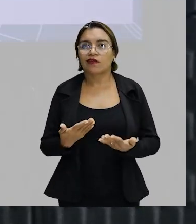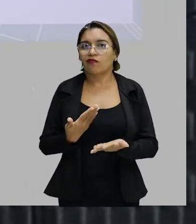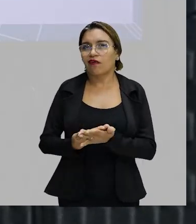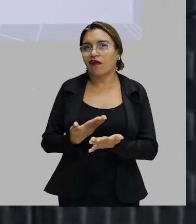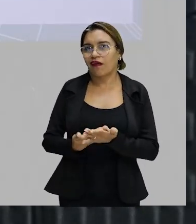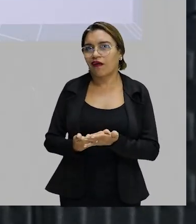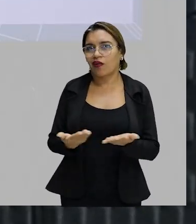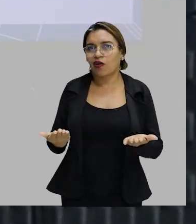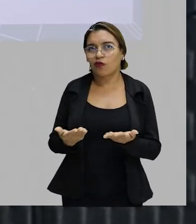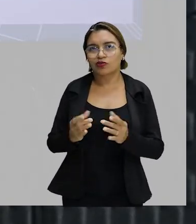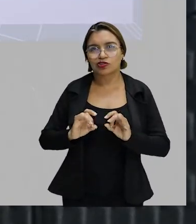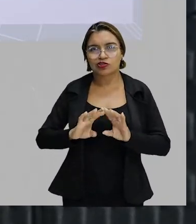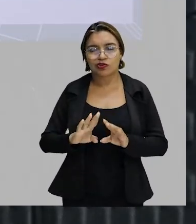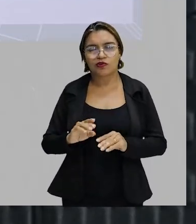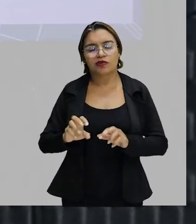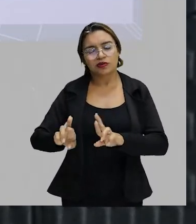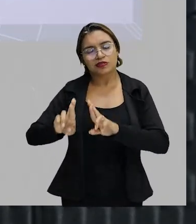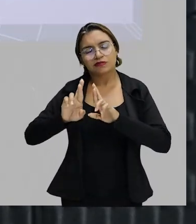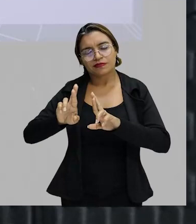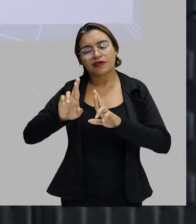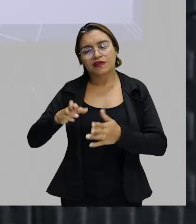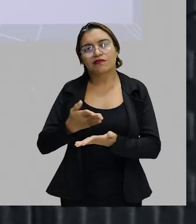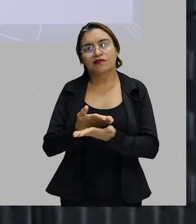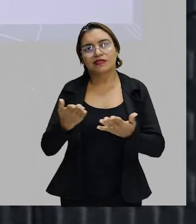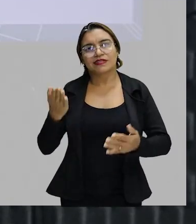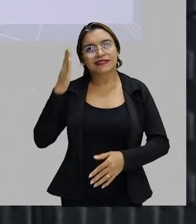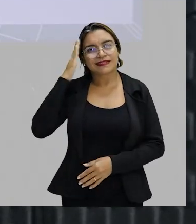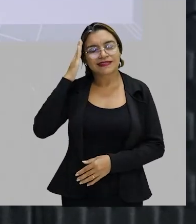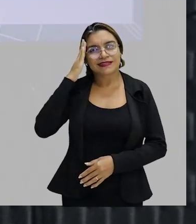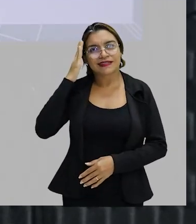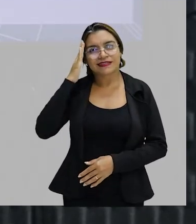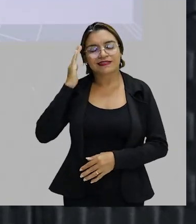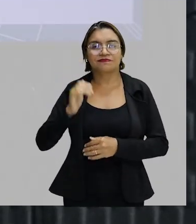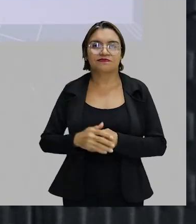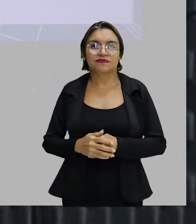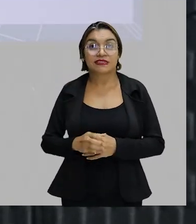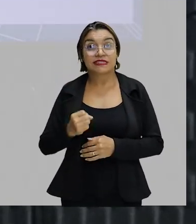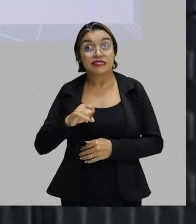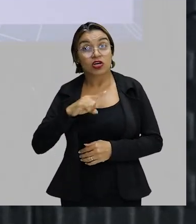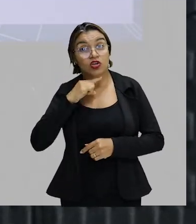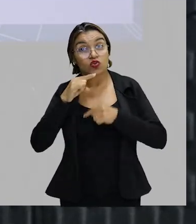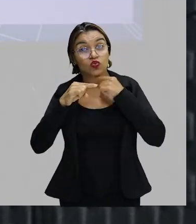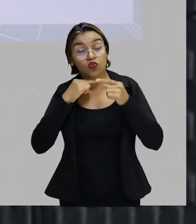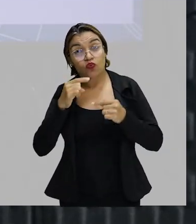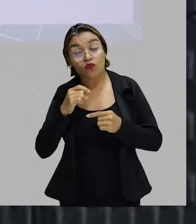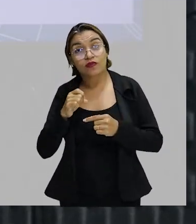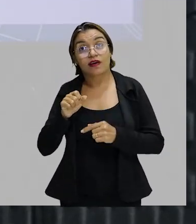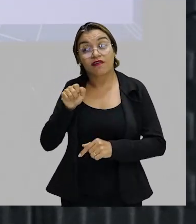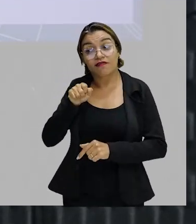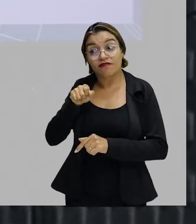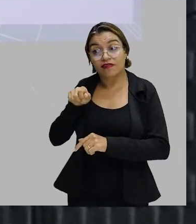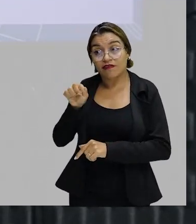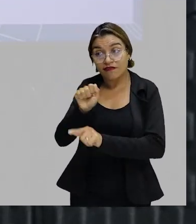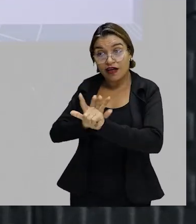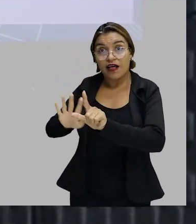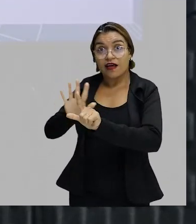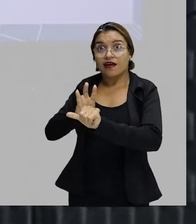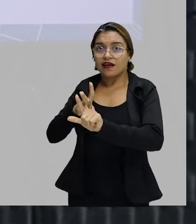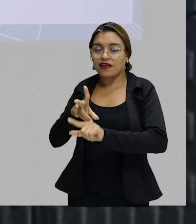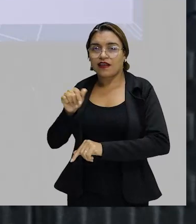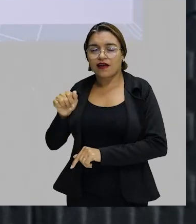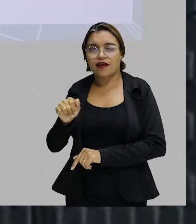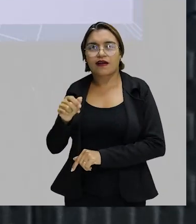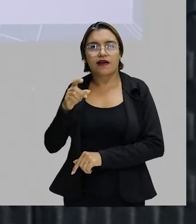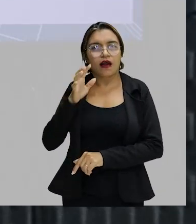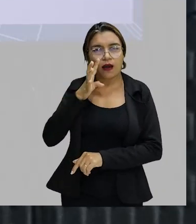aqui espero que vocês tenham entendido aí um pouquinho sobre salvos ornamentais qualquer dúvida acesse a nossa plataforma acesse o nosso canal no